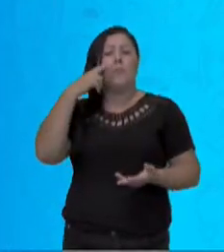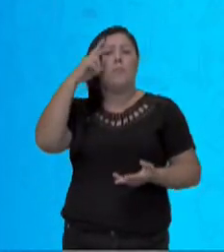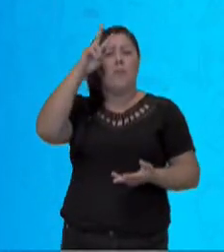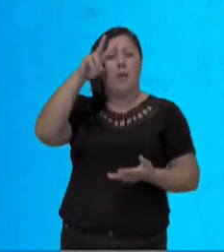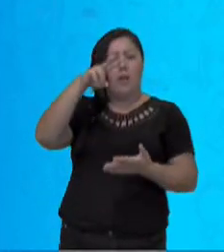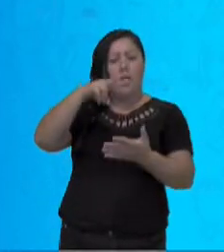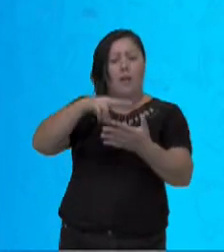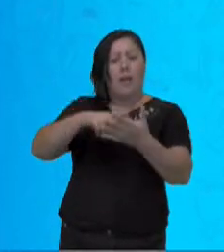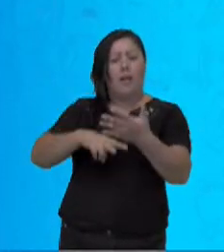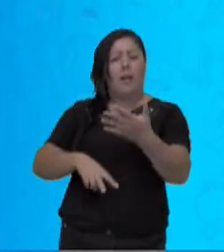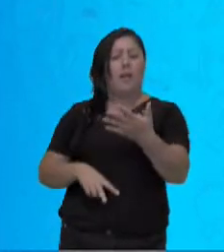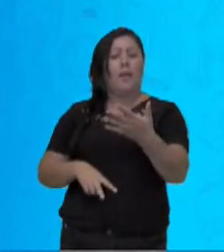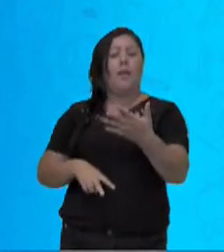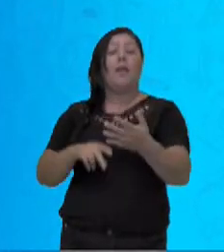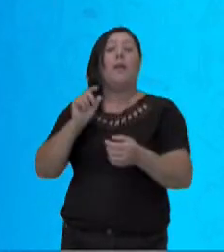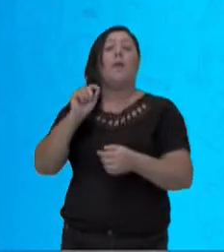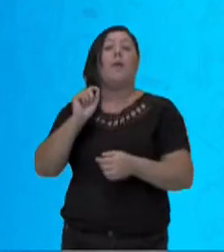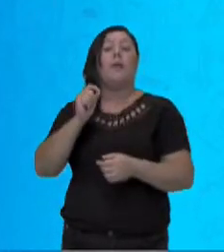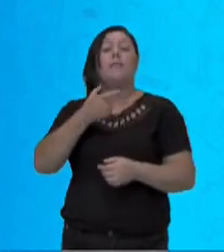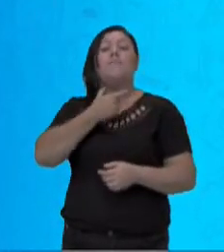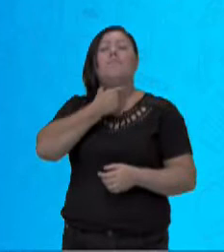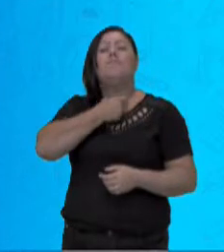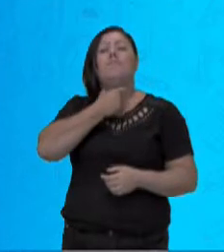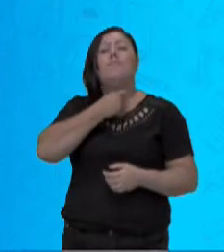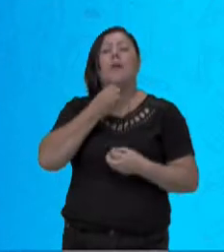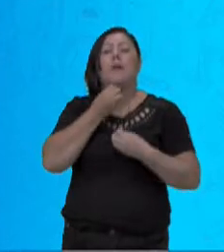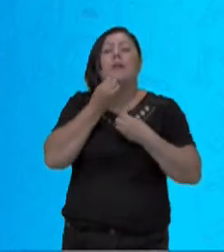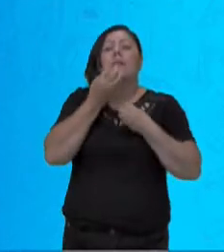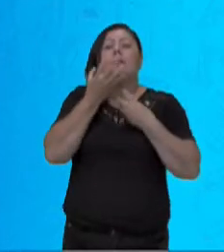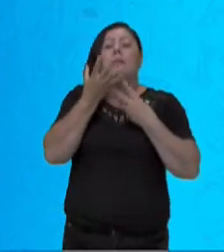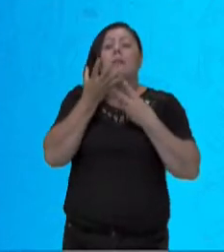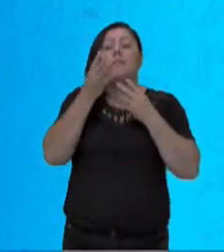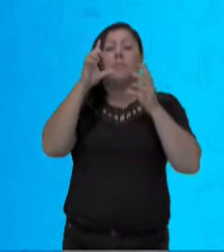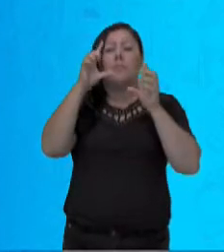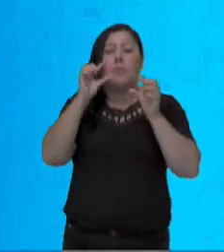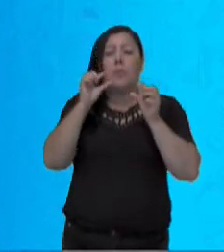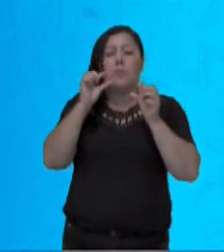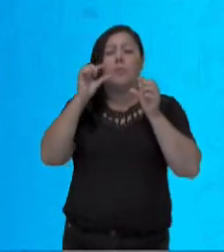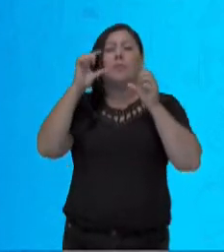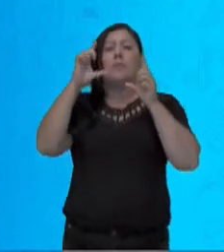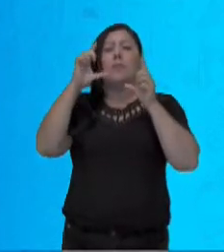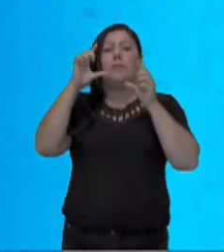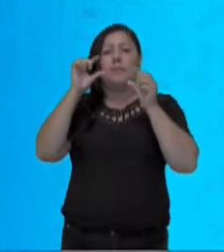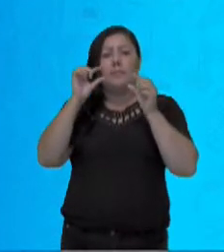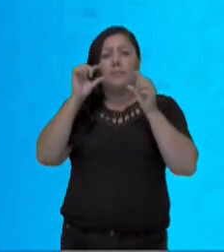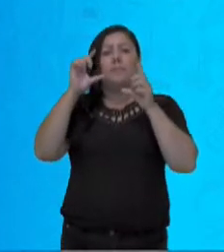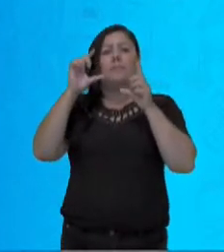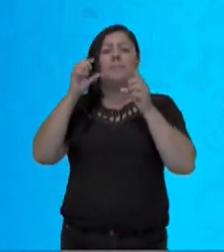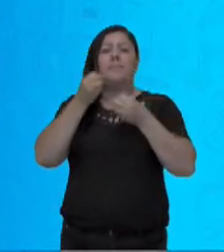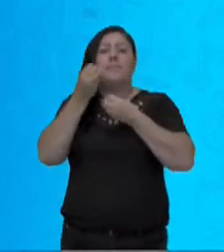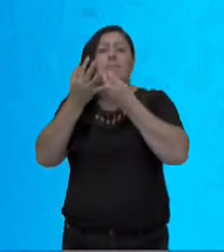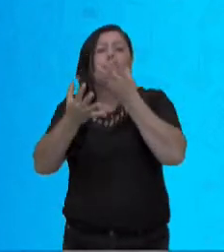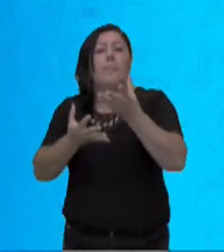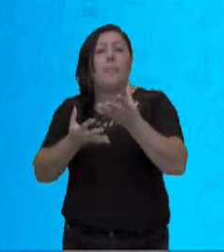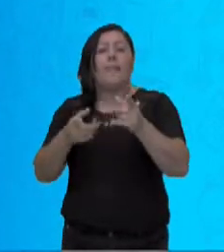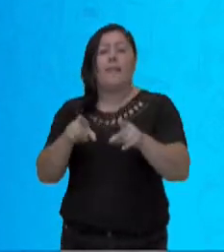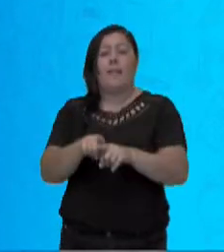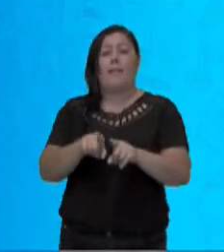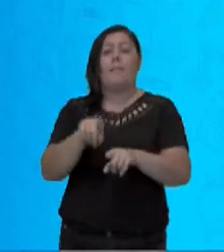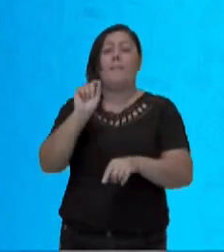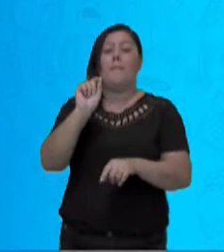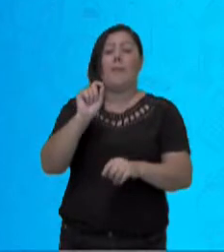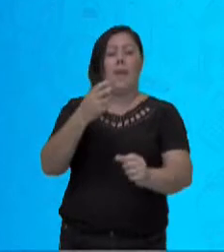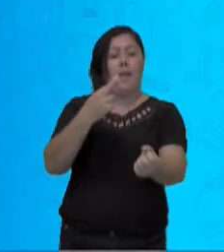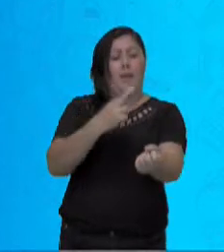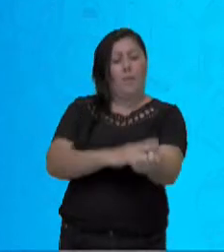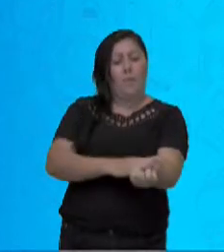uma entonação da minha voz e também que eu tivesse um ritmo